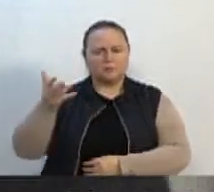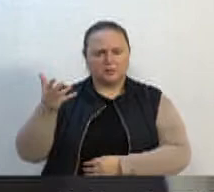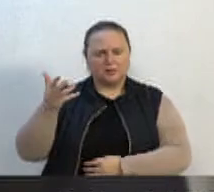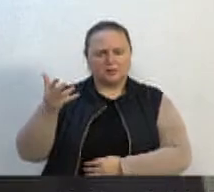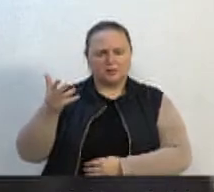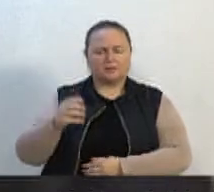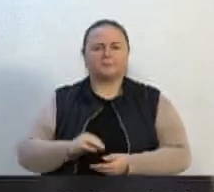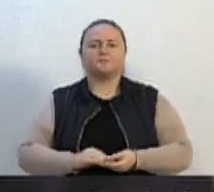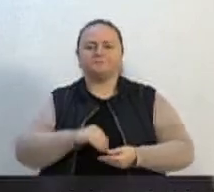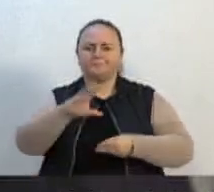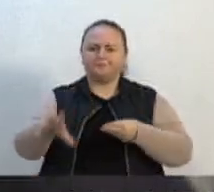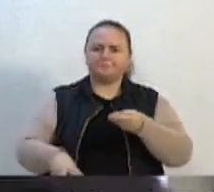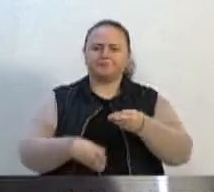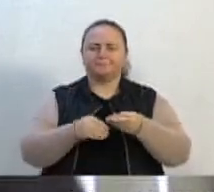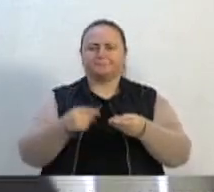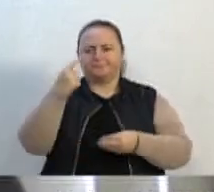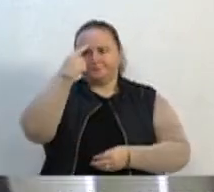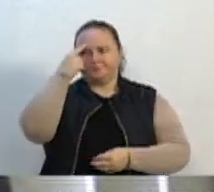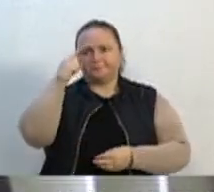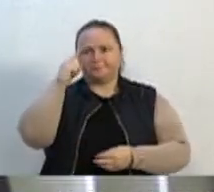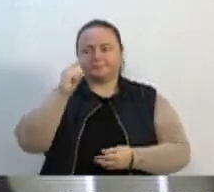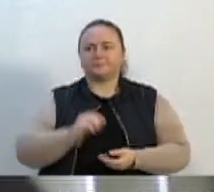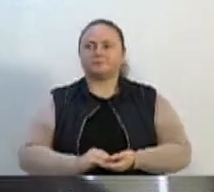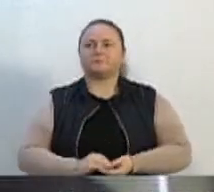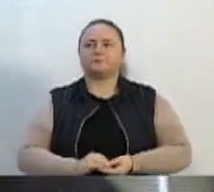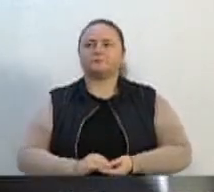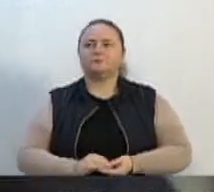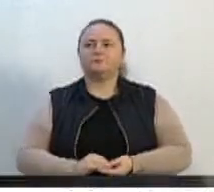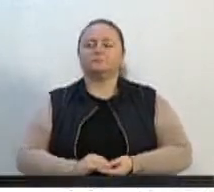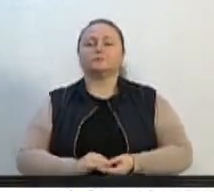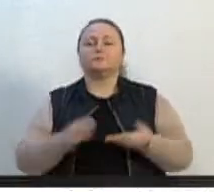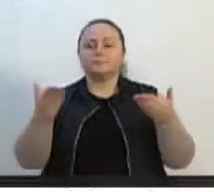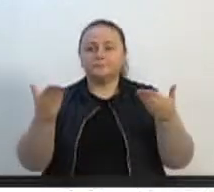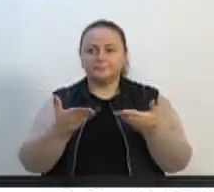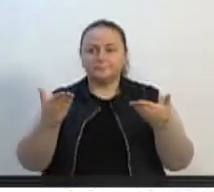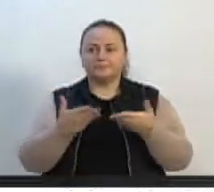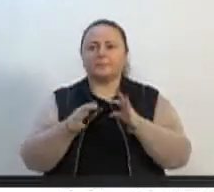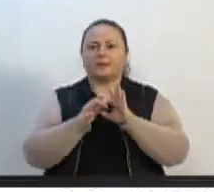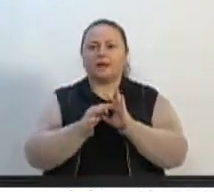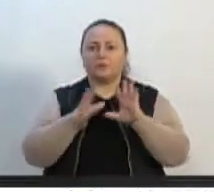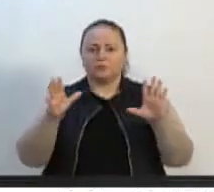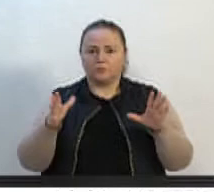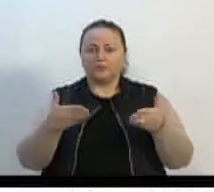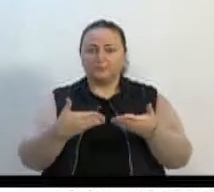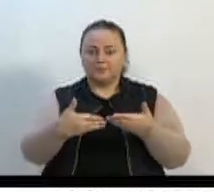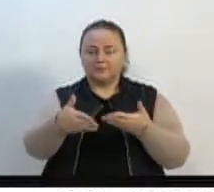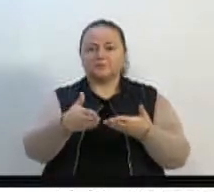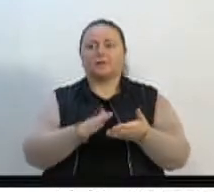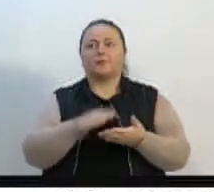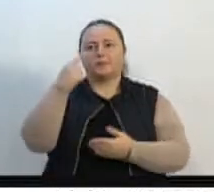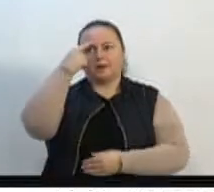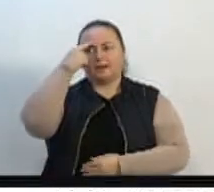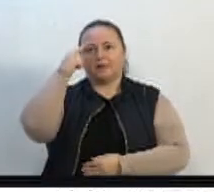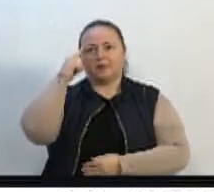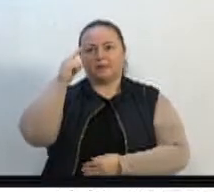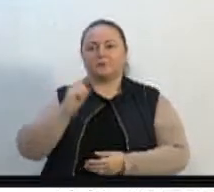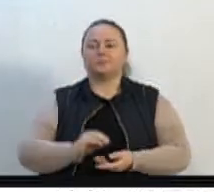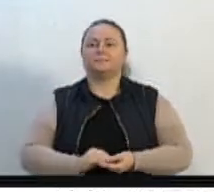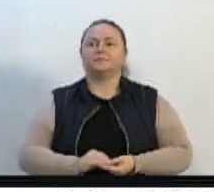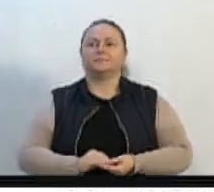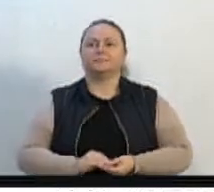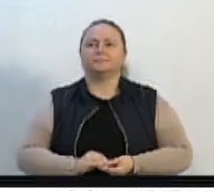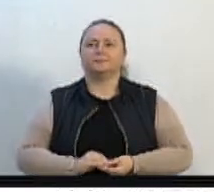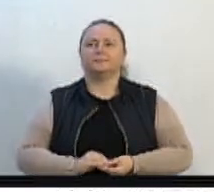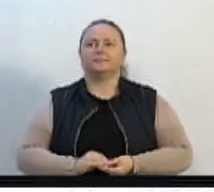Eu concedo uma parte ao vereador Ito. Vamos ouvir, então, com autorização do orador em a parte, o vereador Ailton de Souza. Vereador